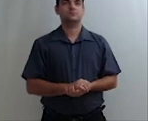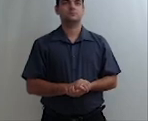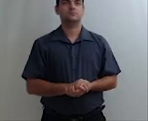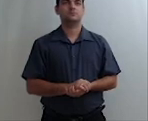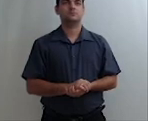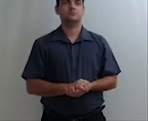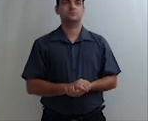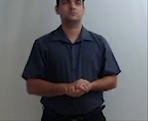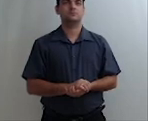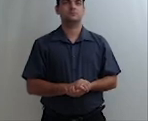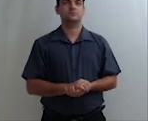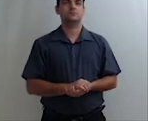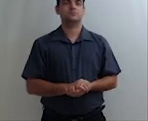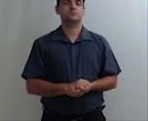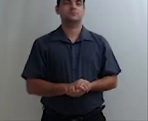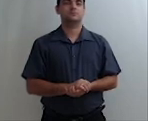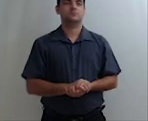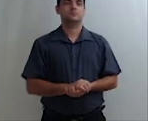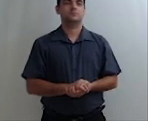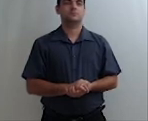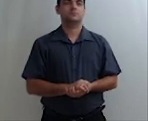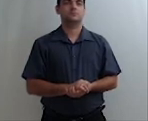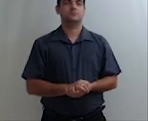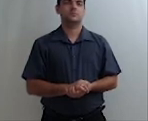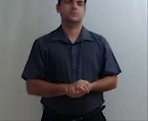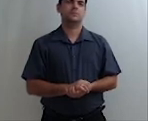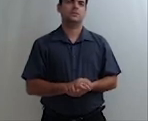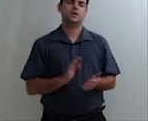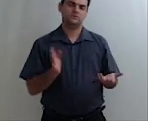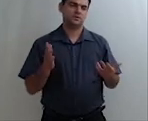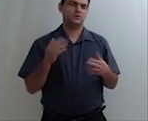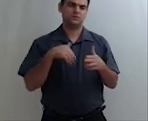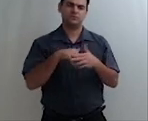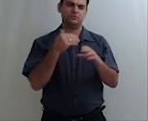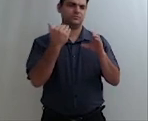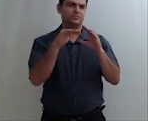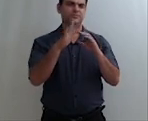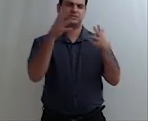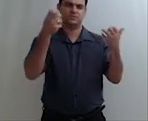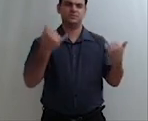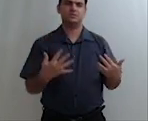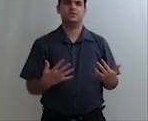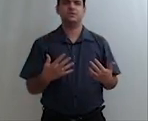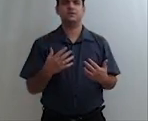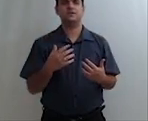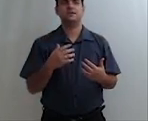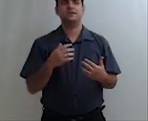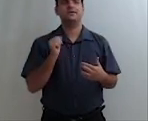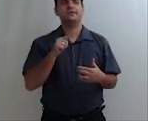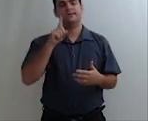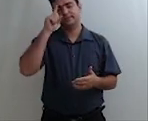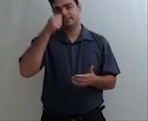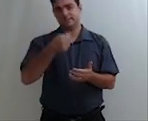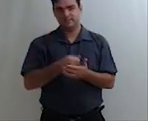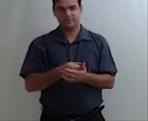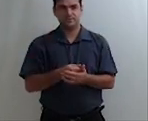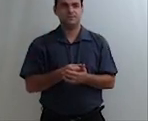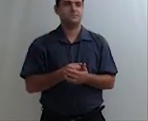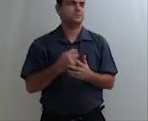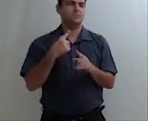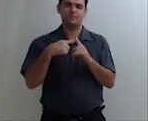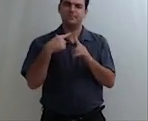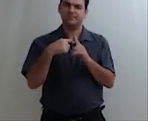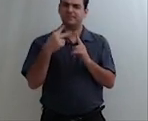eminentes colegas já fiz disponibilizar voto em que destaquei as decisão recorrida e